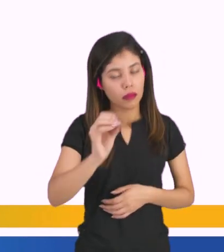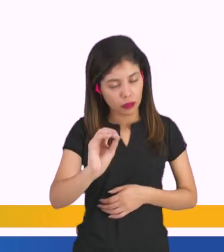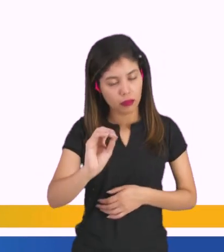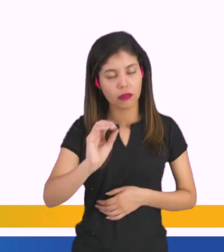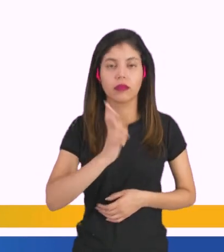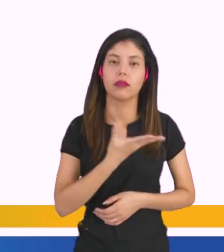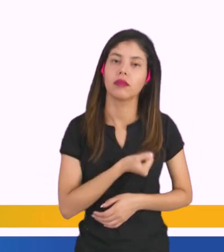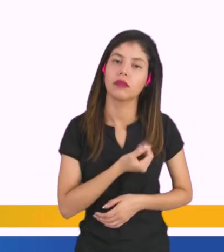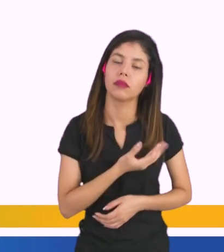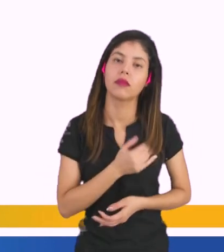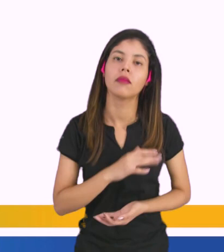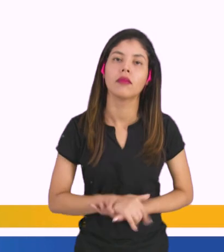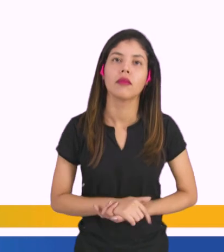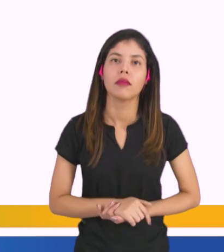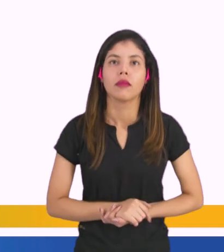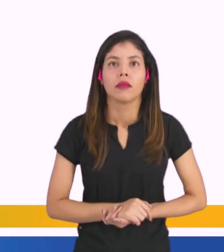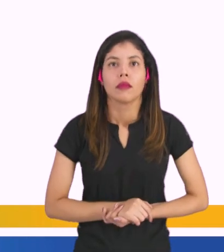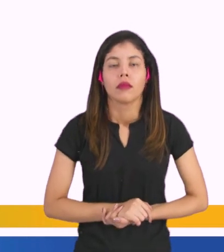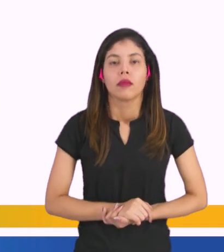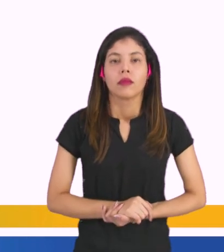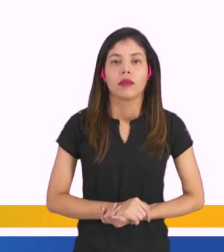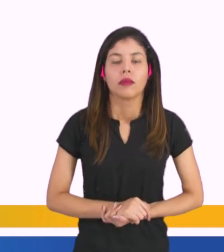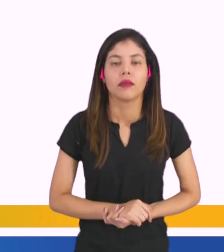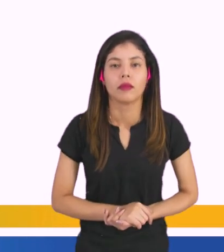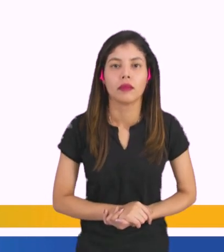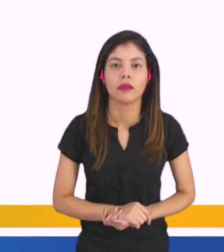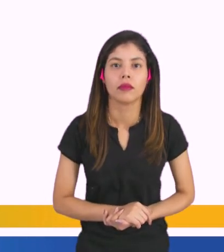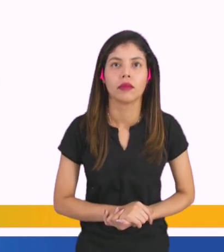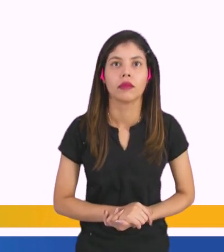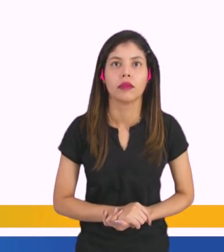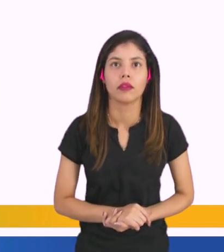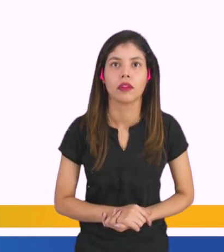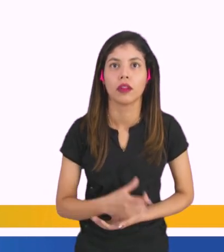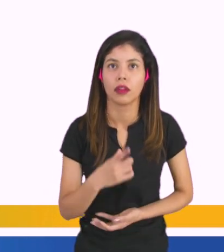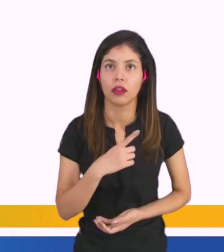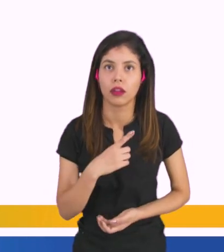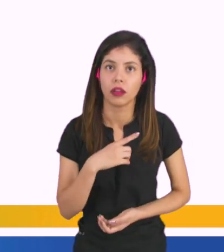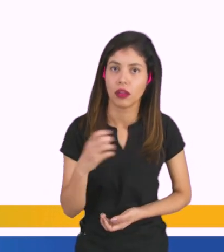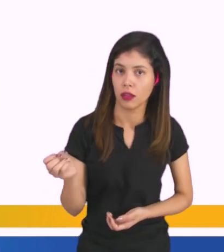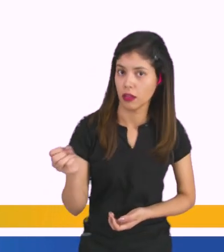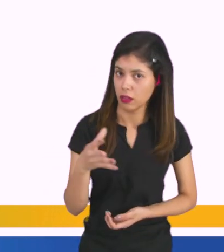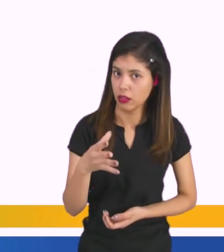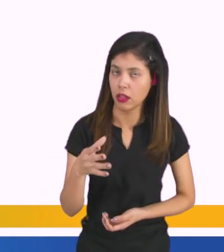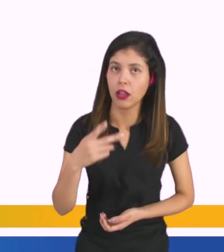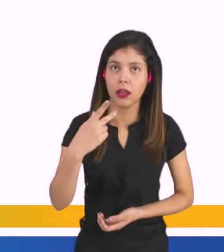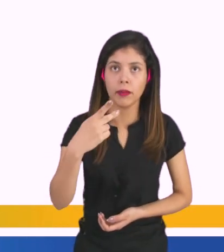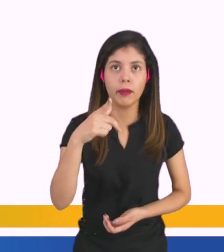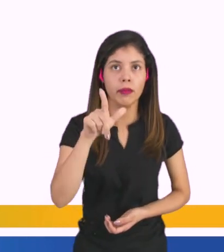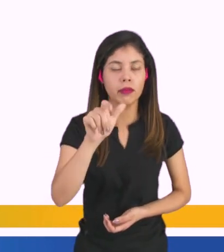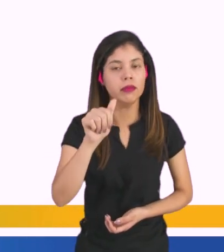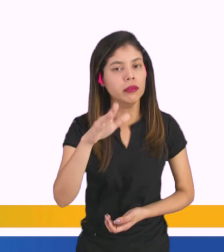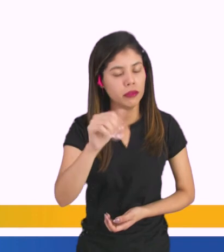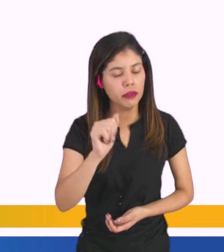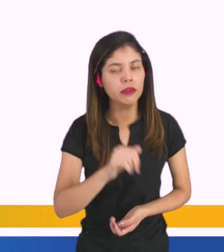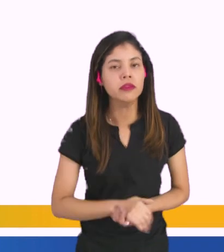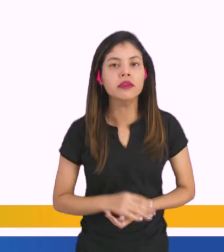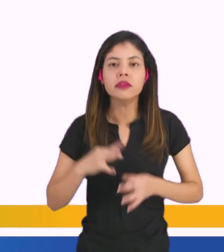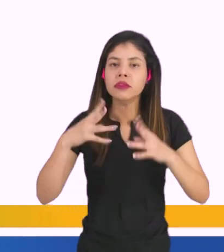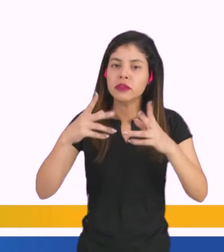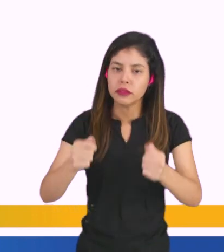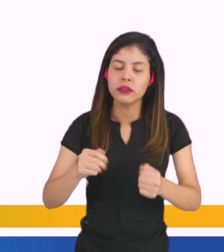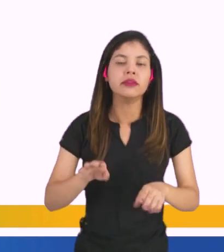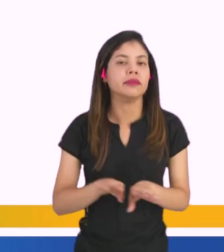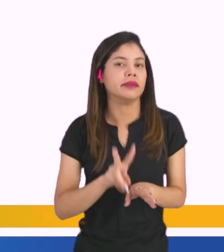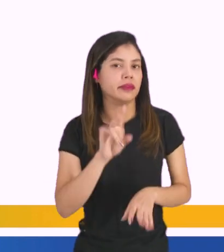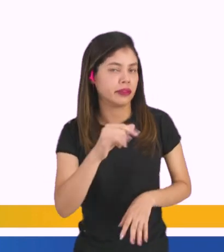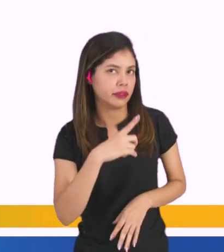algarismos, em relação ao formato dessa placa. Tudo bem? Então, nesse caso, o total de